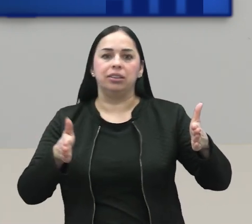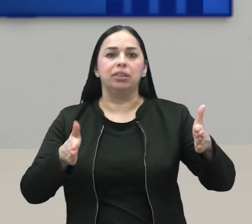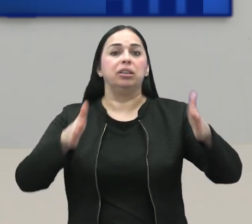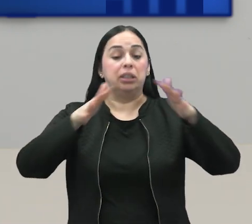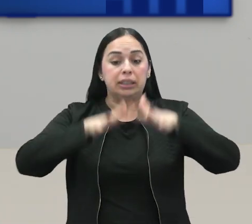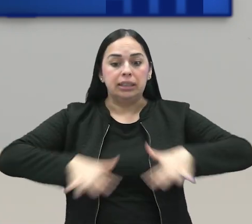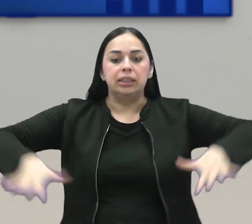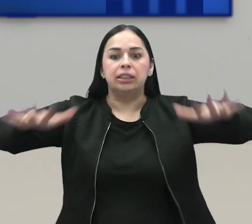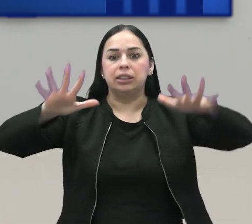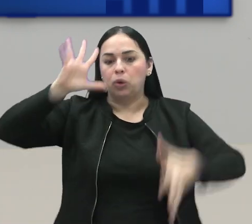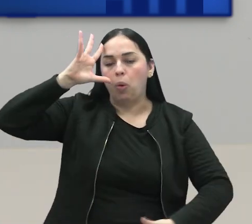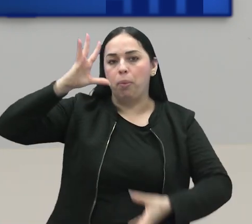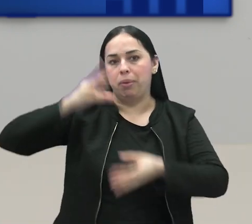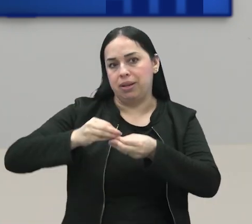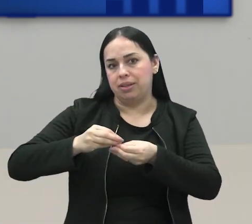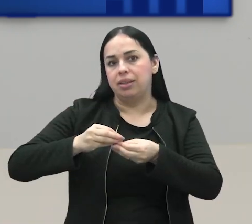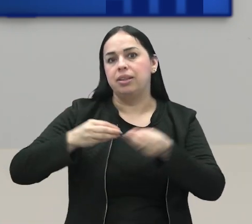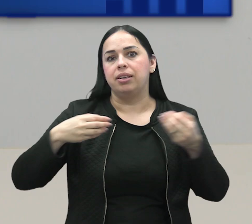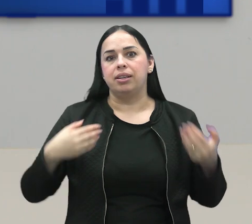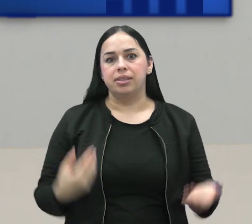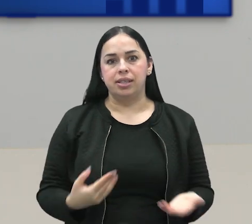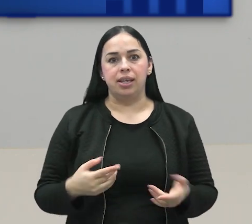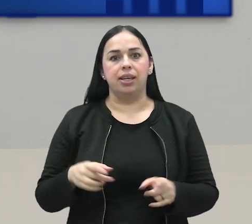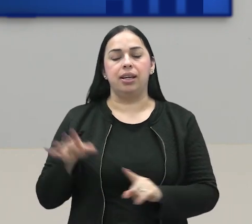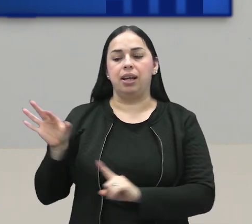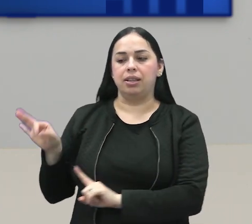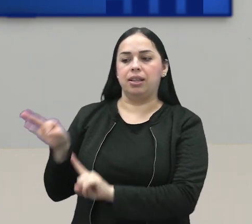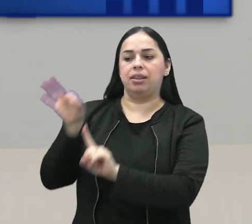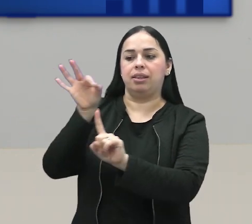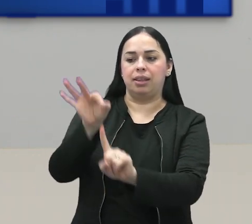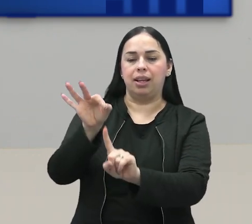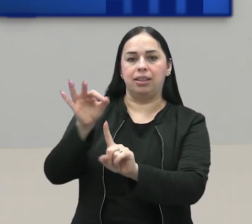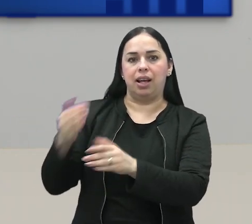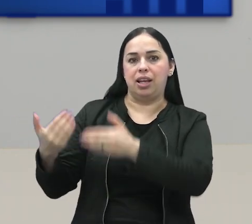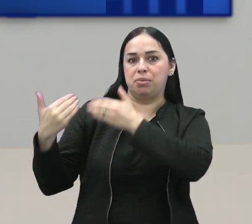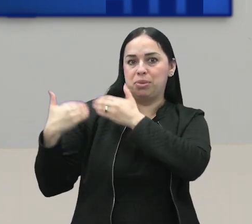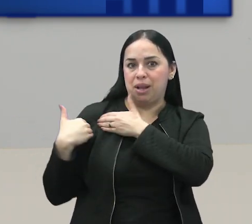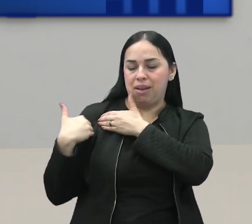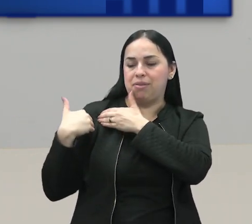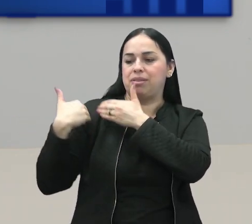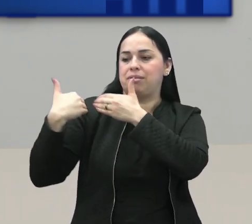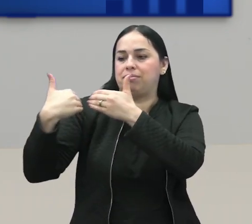de macrogerenciamento. Então, se ele conseguir delegar funções, se o empreendedor